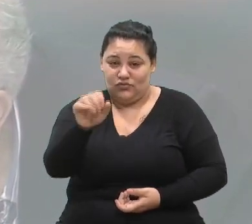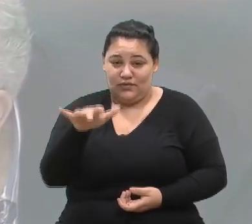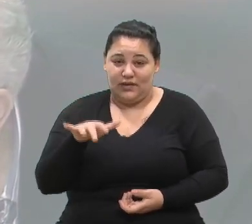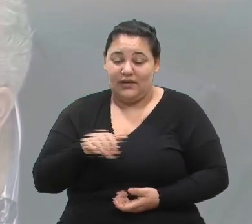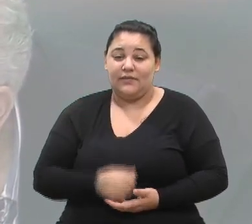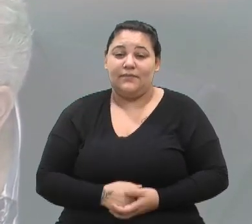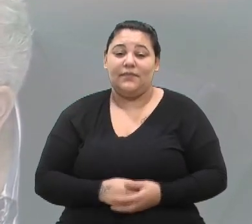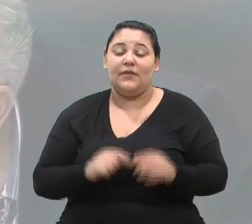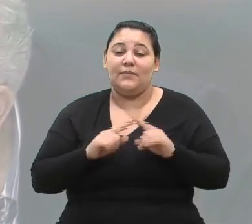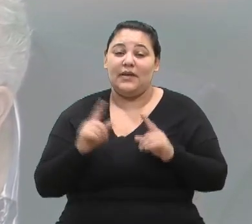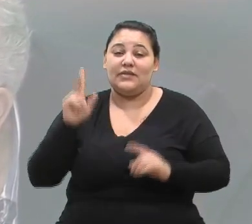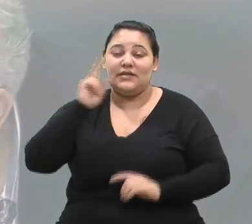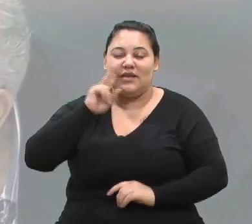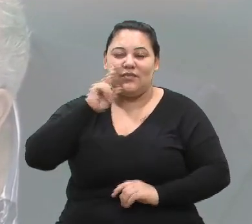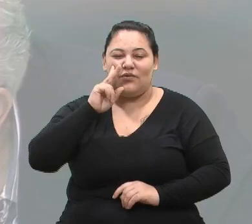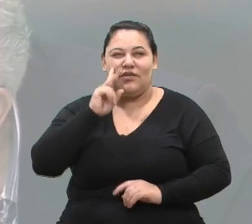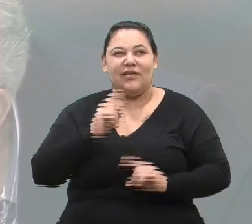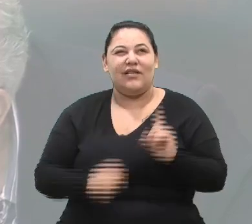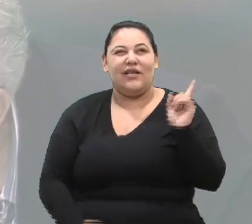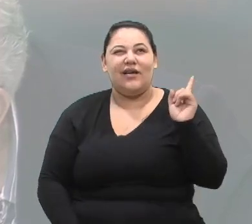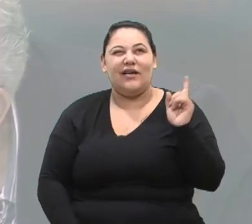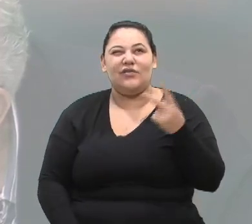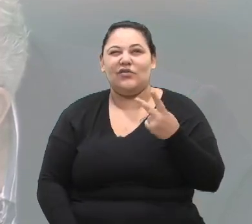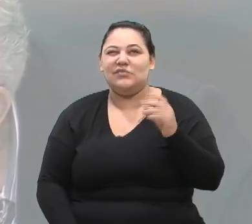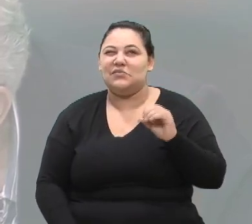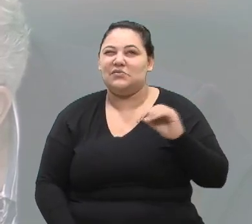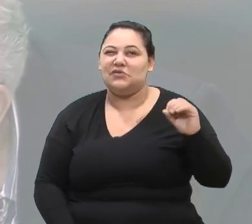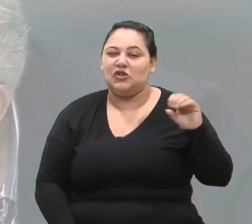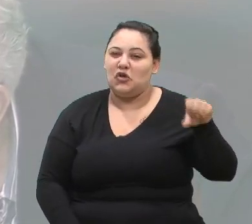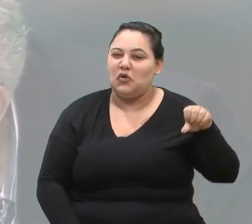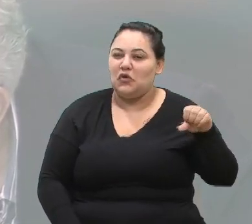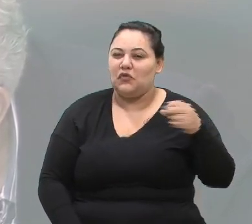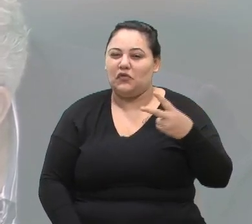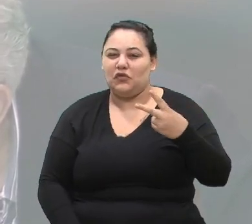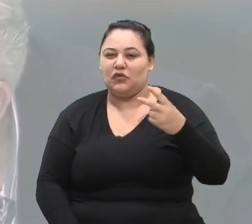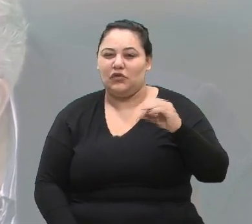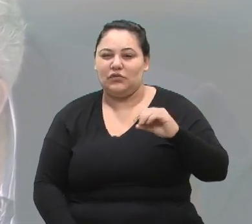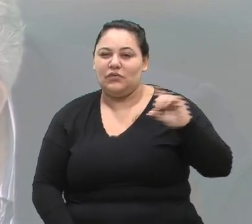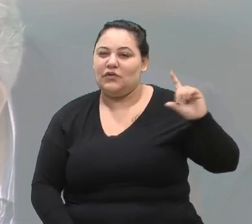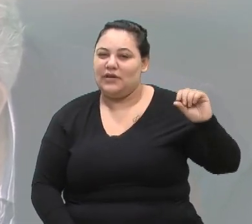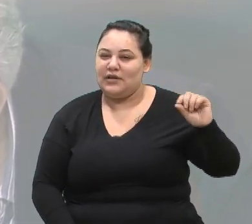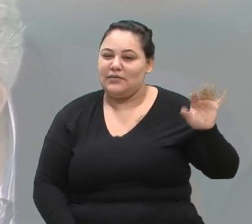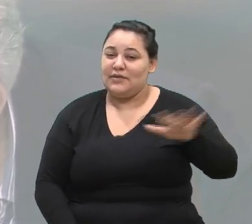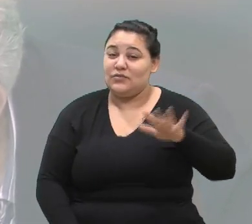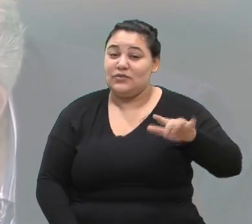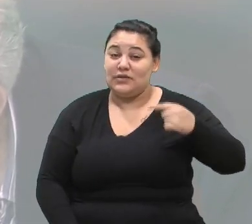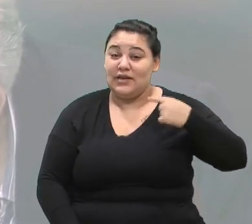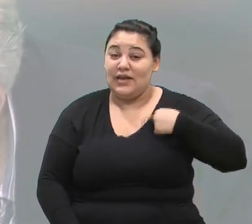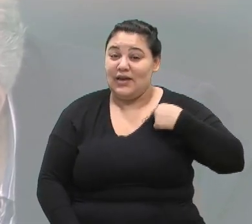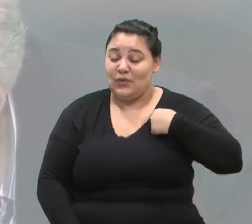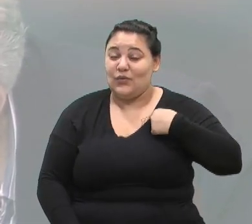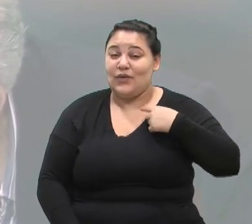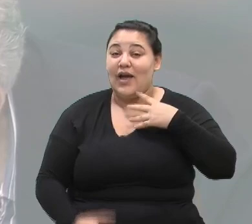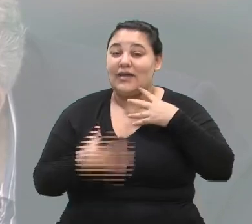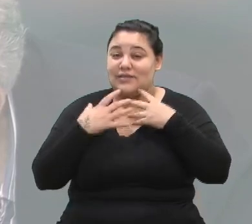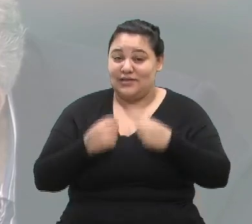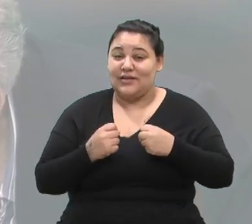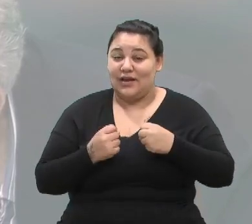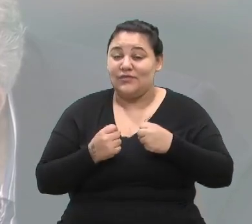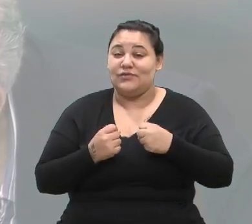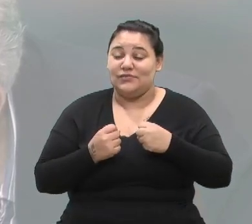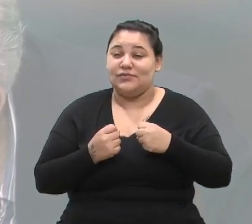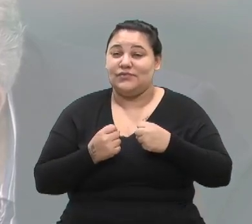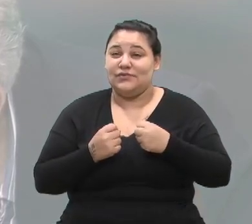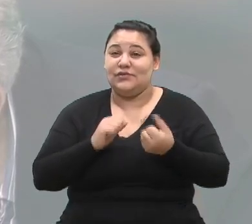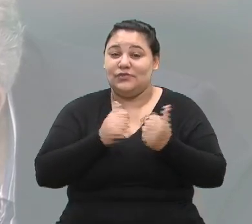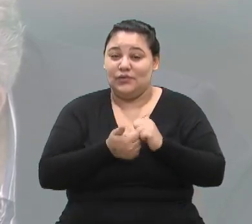Mas eu me lembro lá que em 2009, 2010, mais ou menos, eu era o secretário de esportes e o vereador Bressan falou do